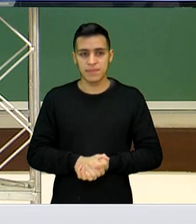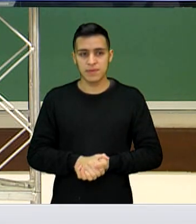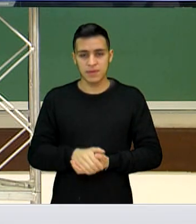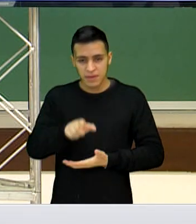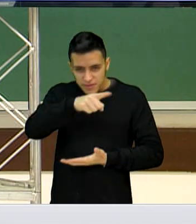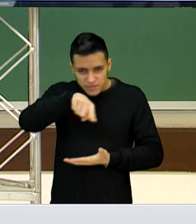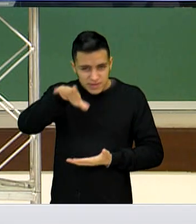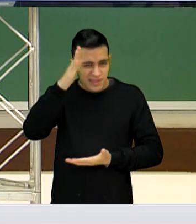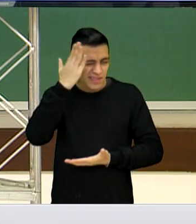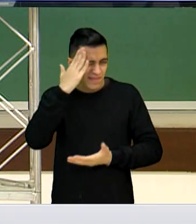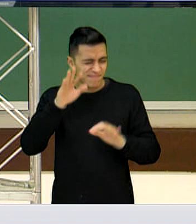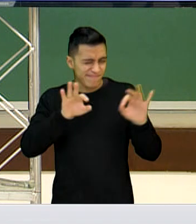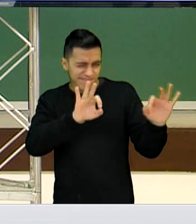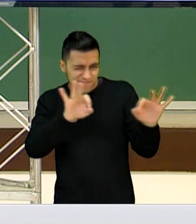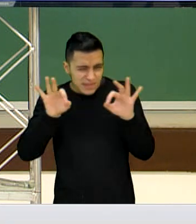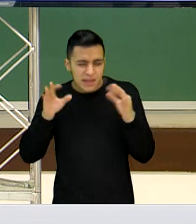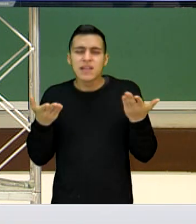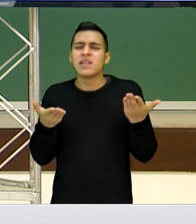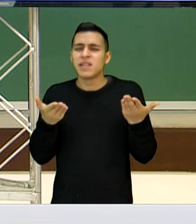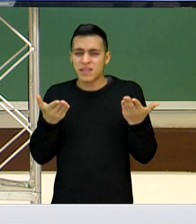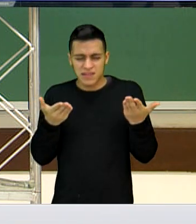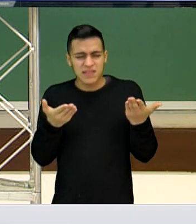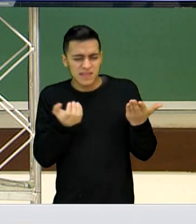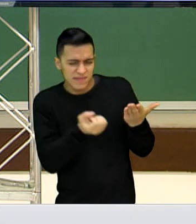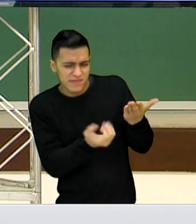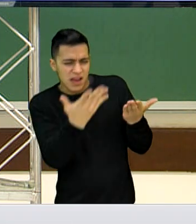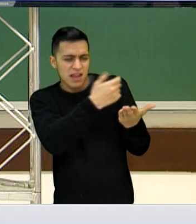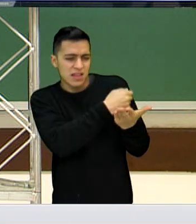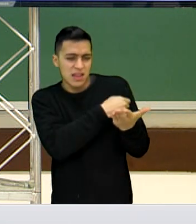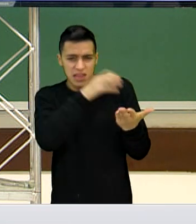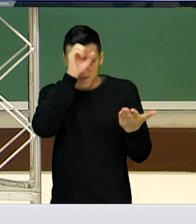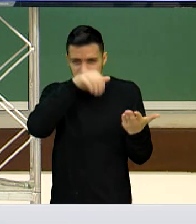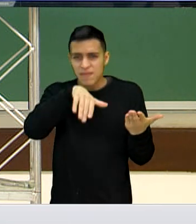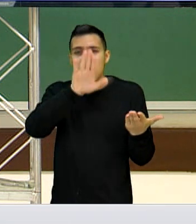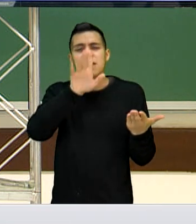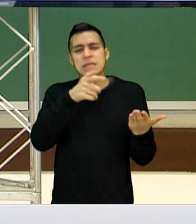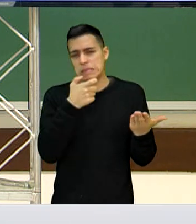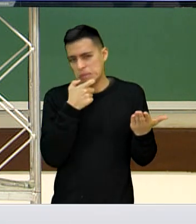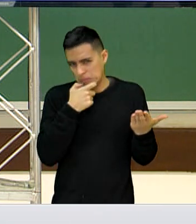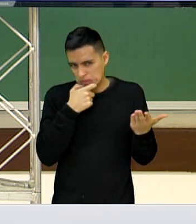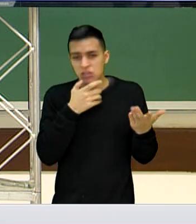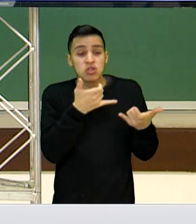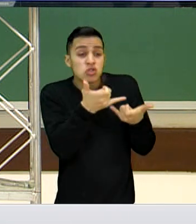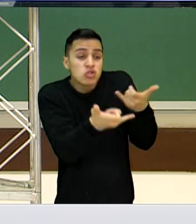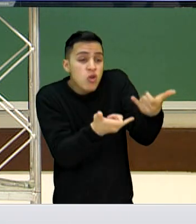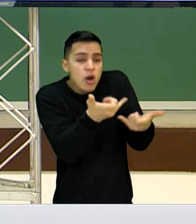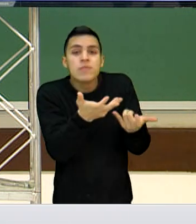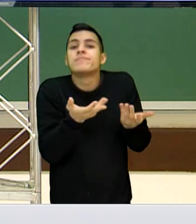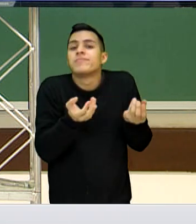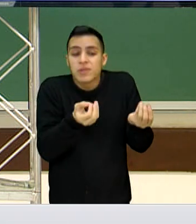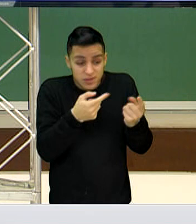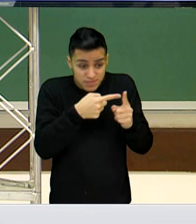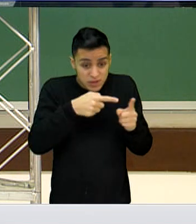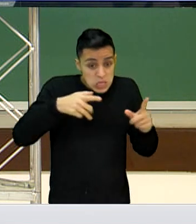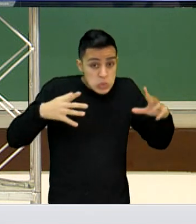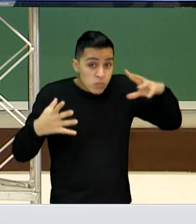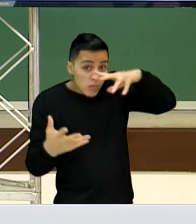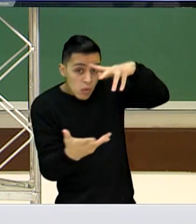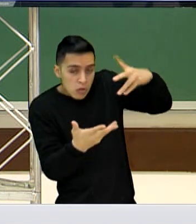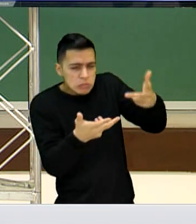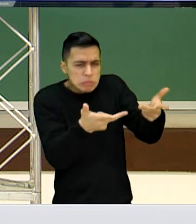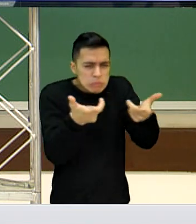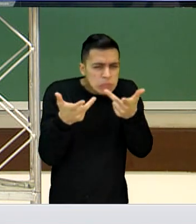Você sabe, né? Eu tenho vários alunos que aprenderam mais o inglês jogando, né? Porque esse universo tem